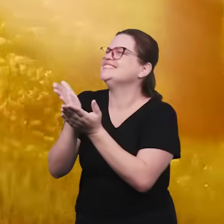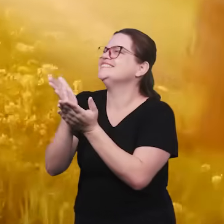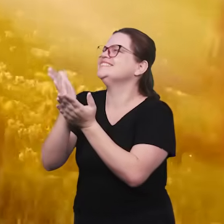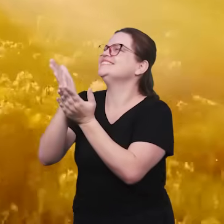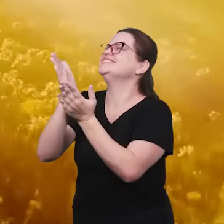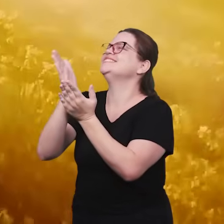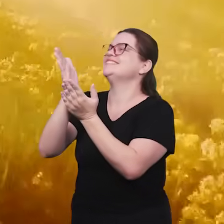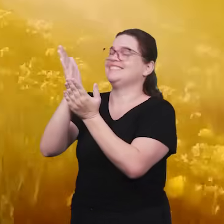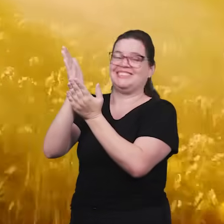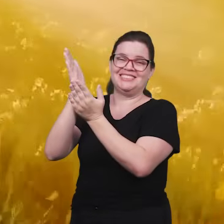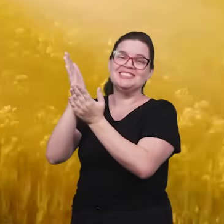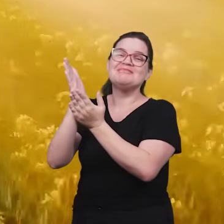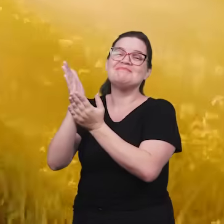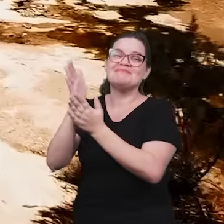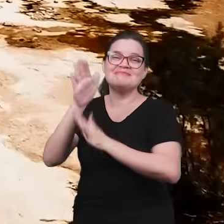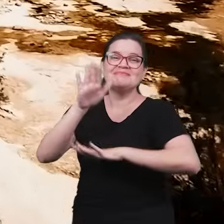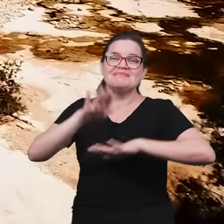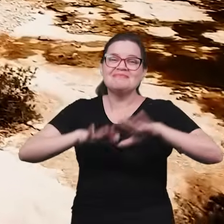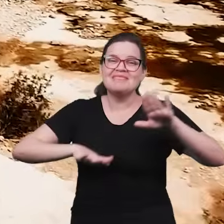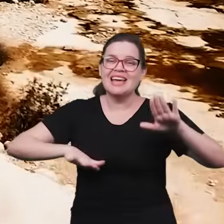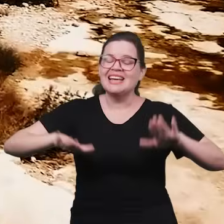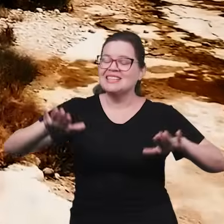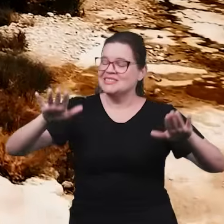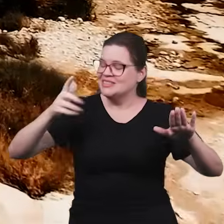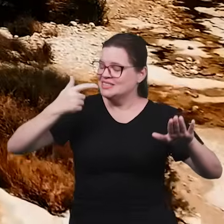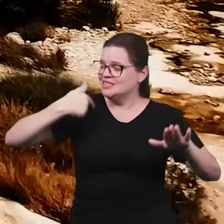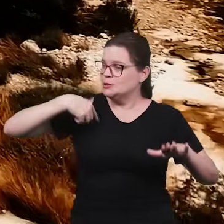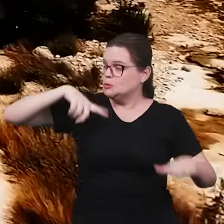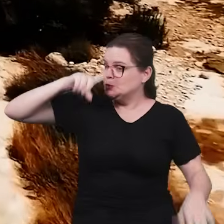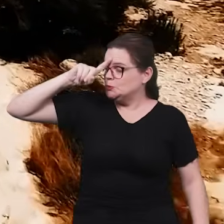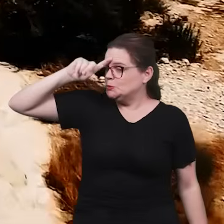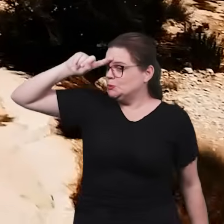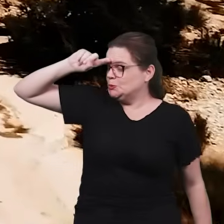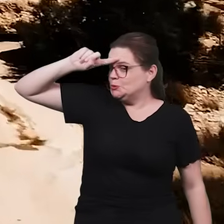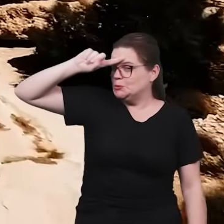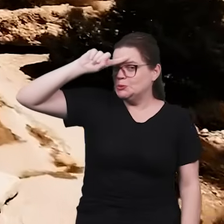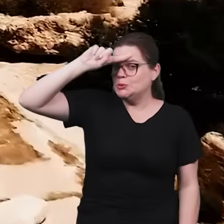luz, ainda que no vale